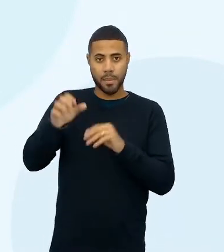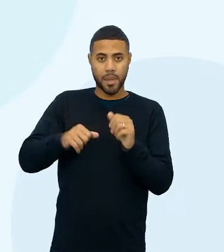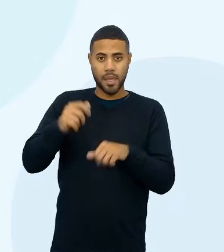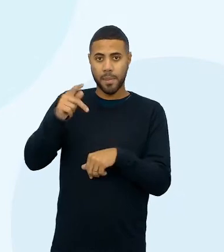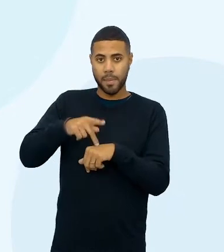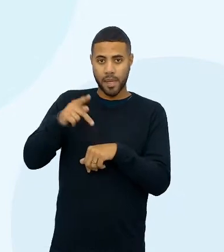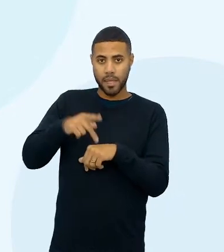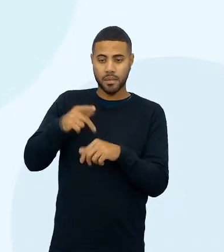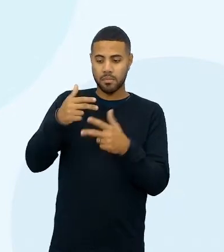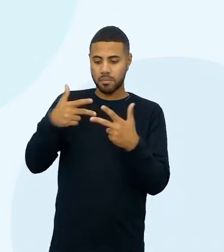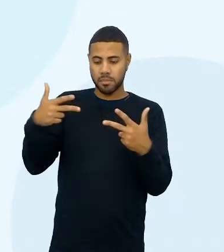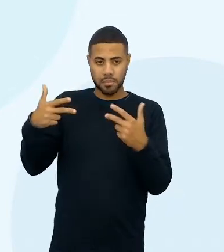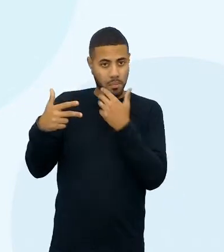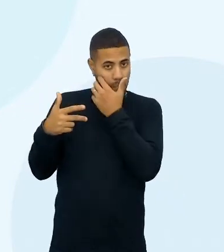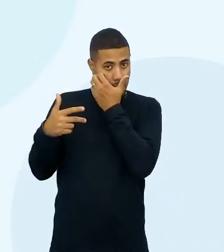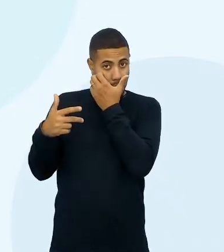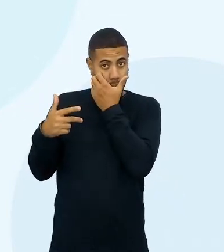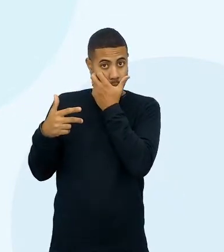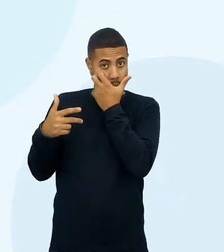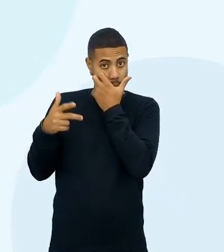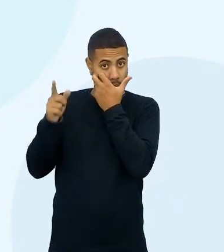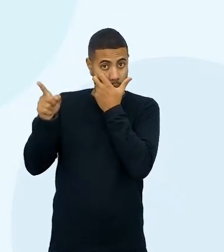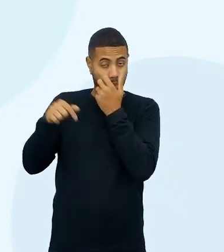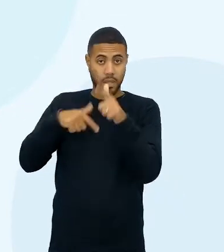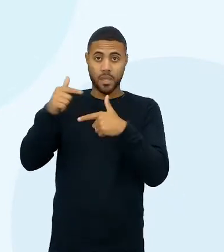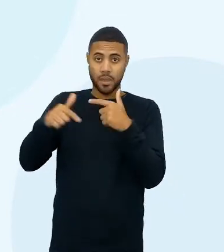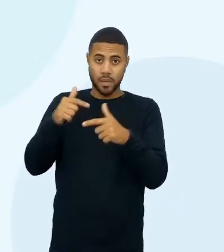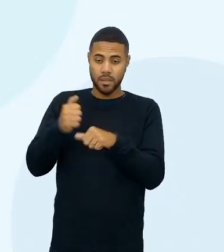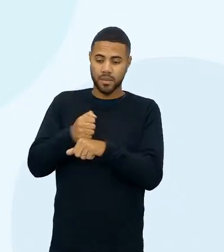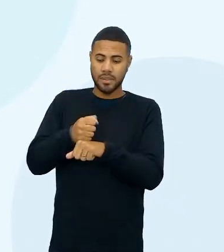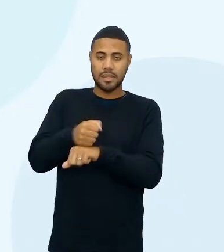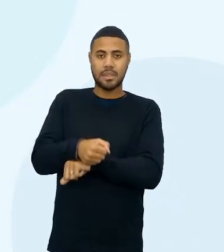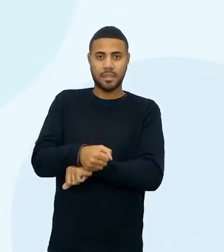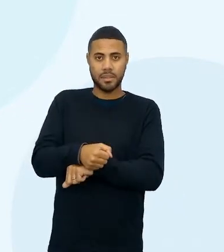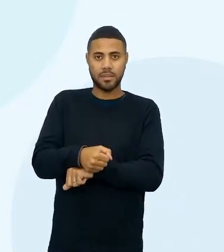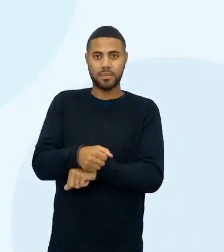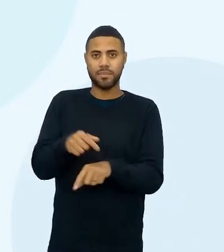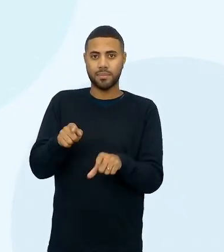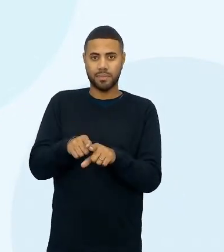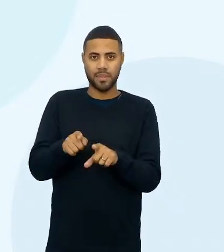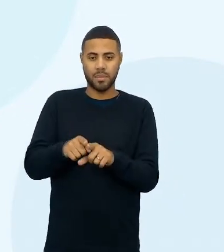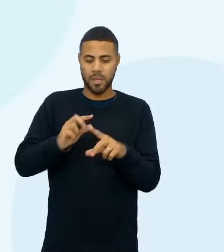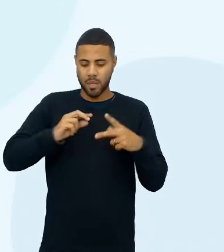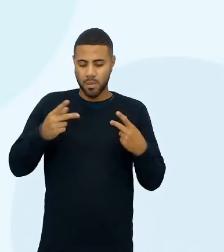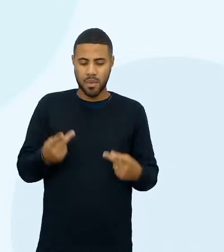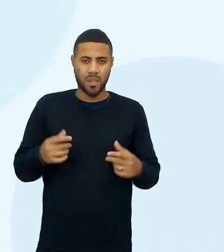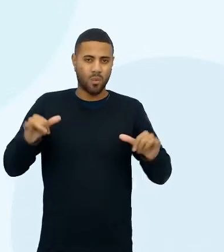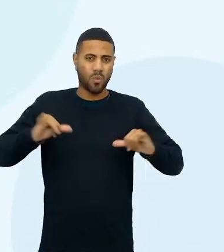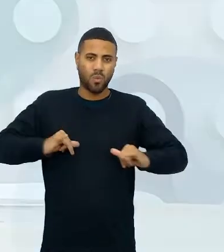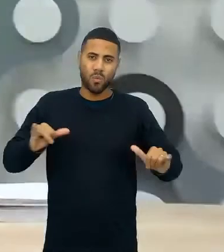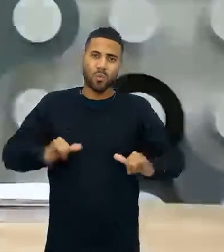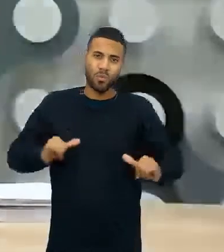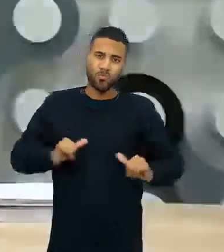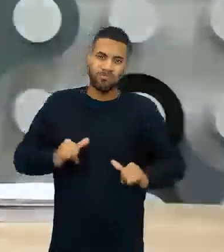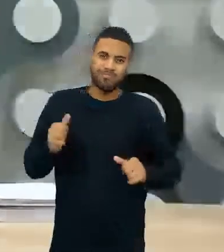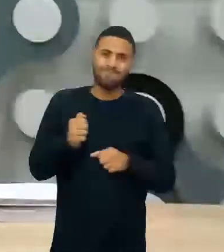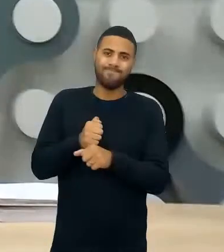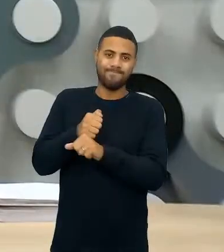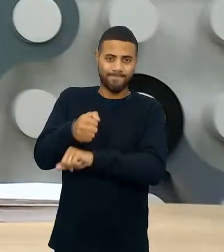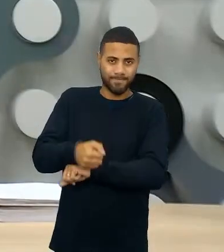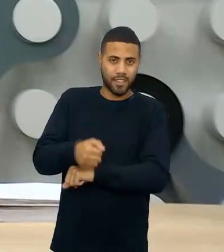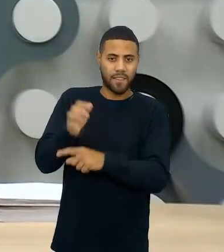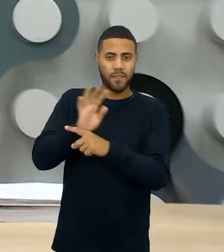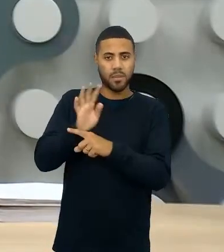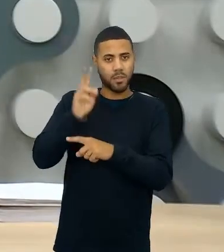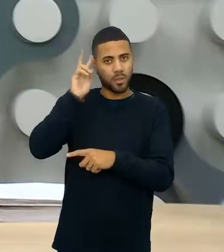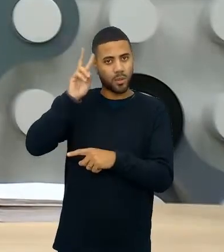mineração, né, e como esse trabalho envolve um custo humano muito grande. Tá? Então,